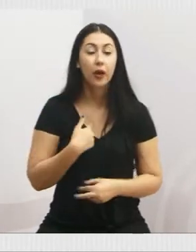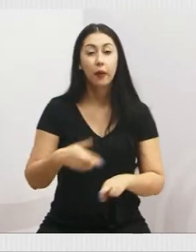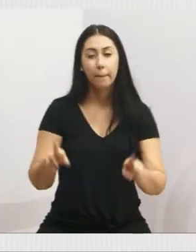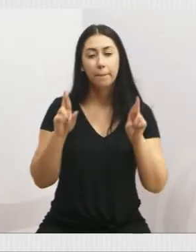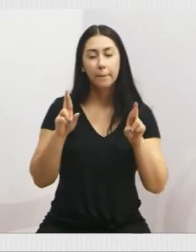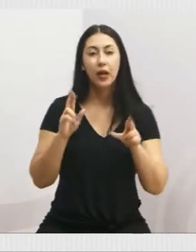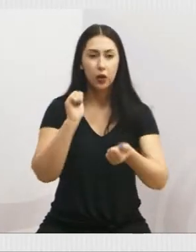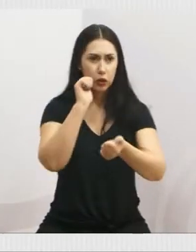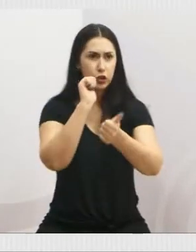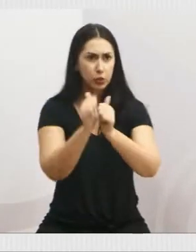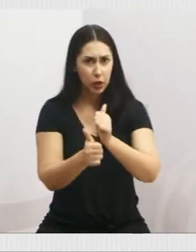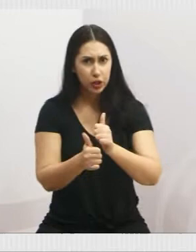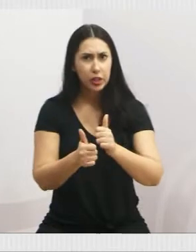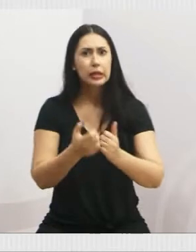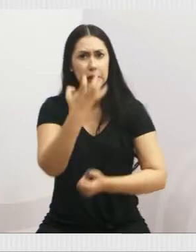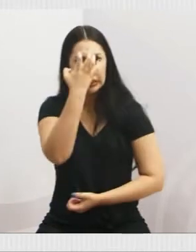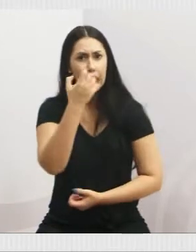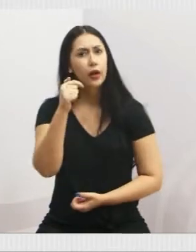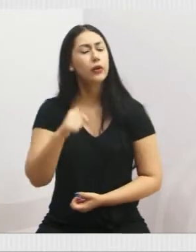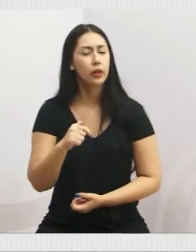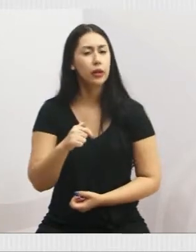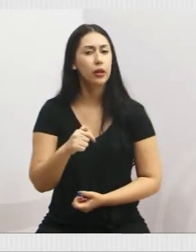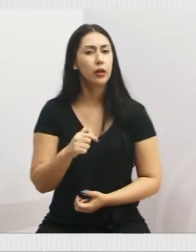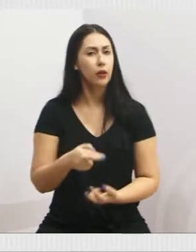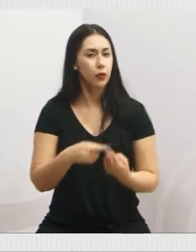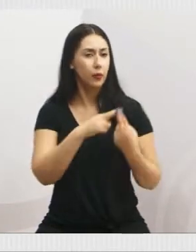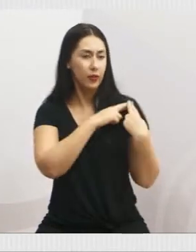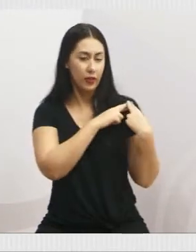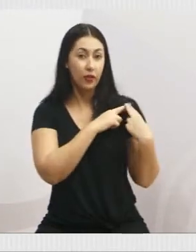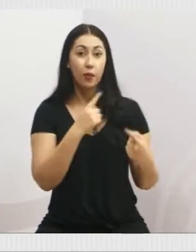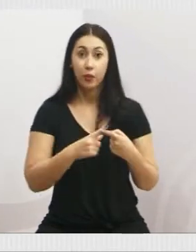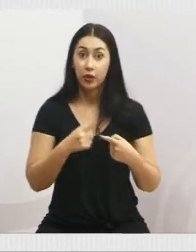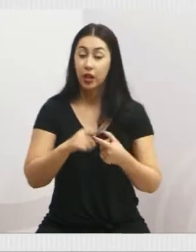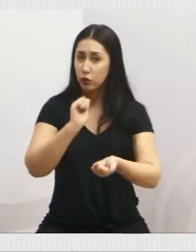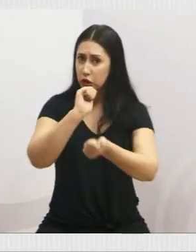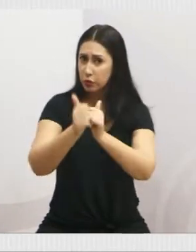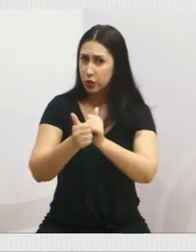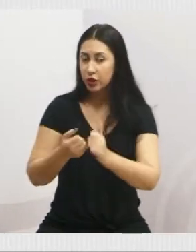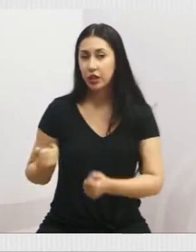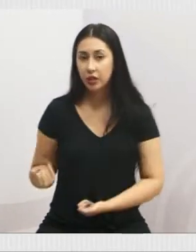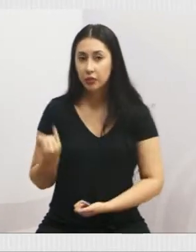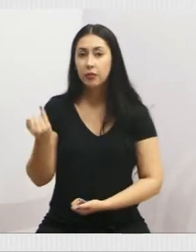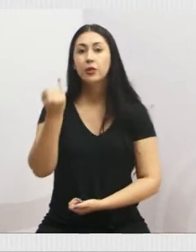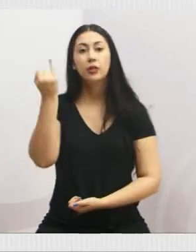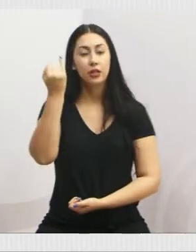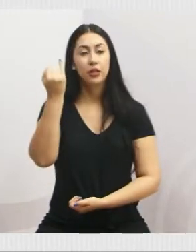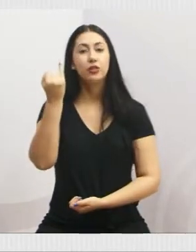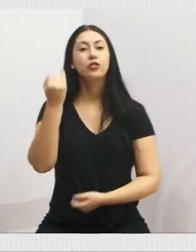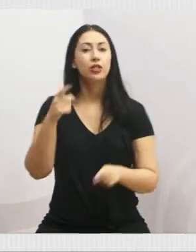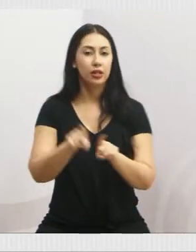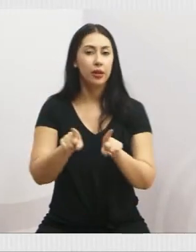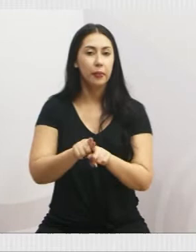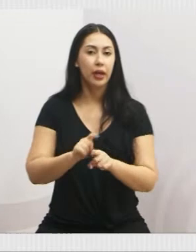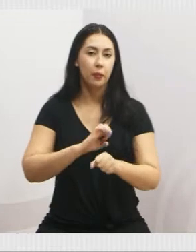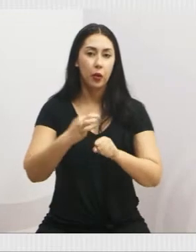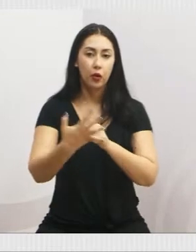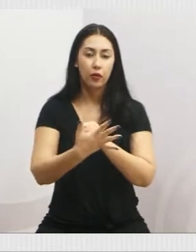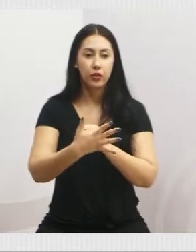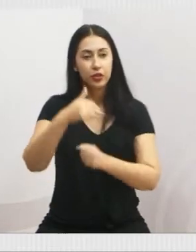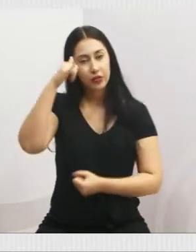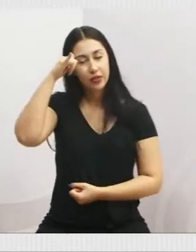seja tratado de forma séria, responsável, porque ele tem um papel fundamental no combate ao coronavírus.